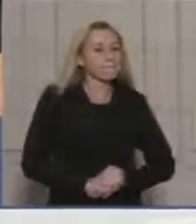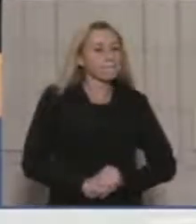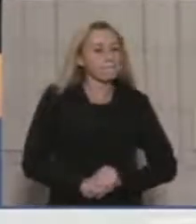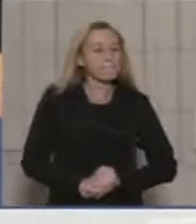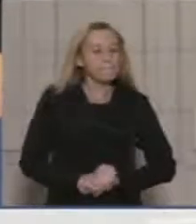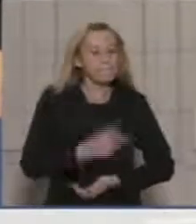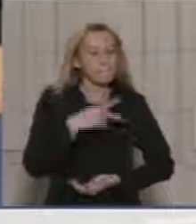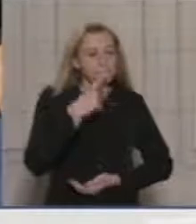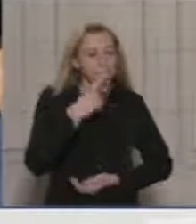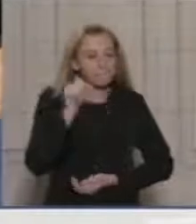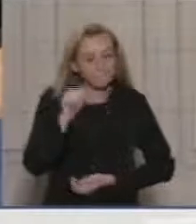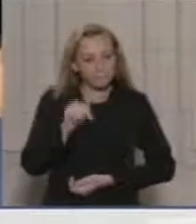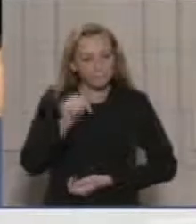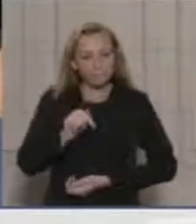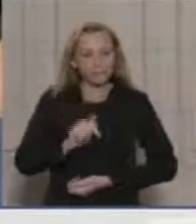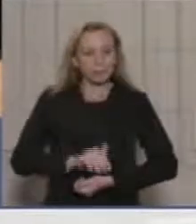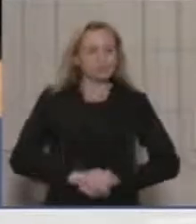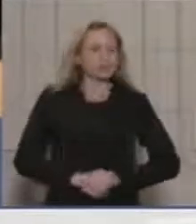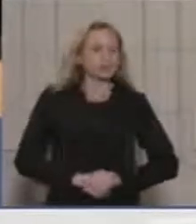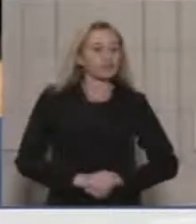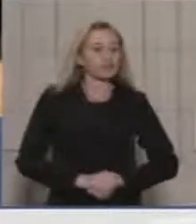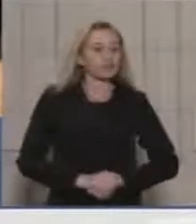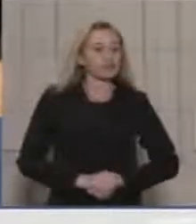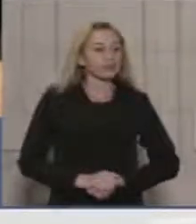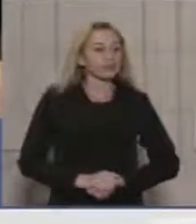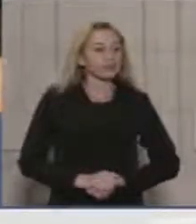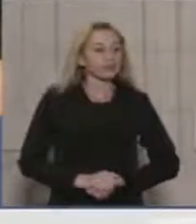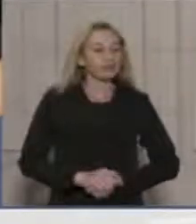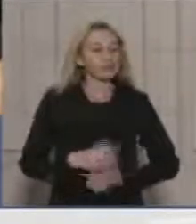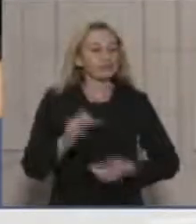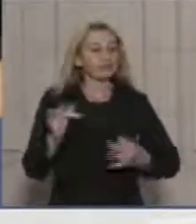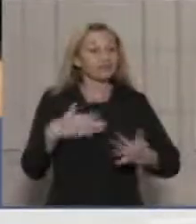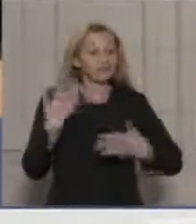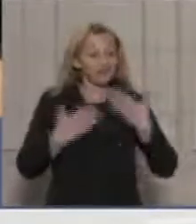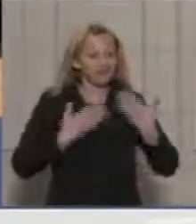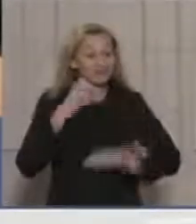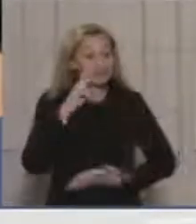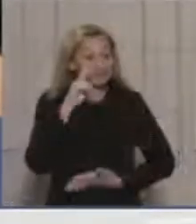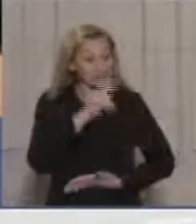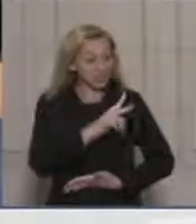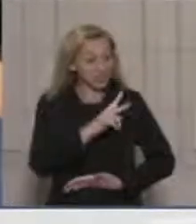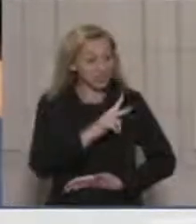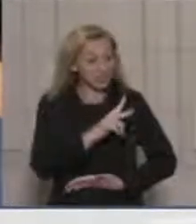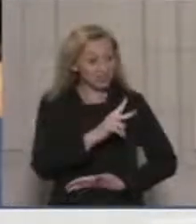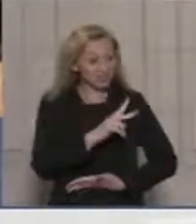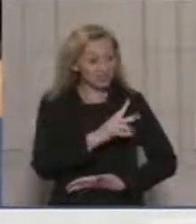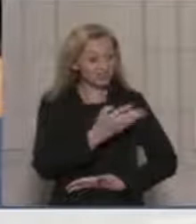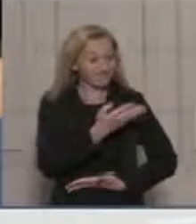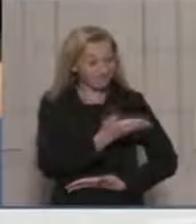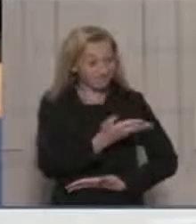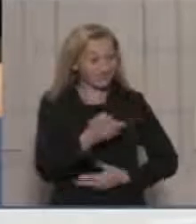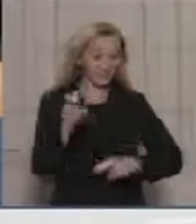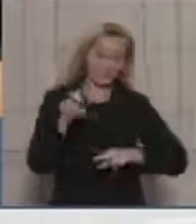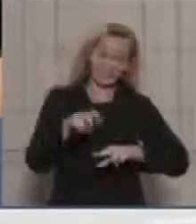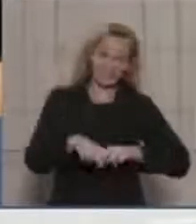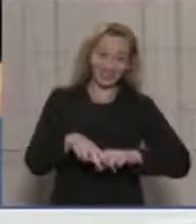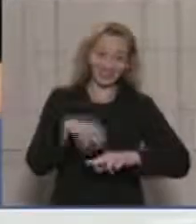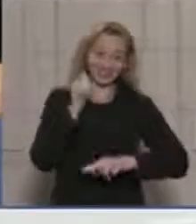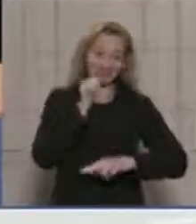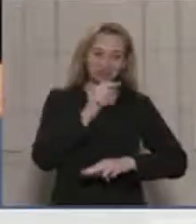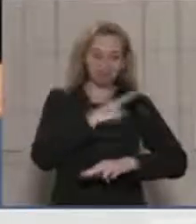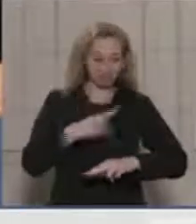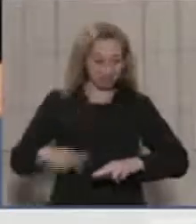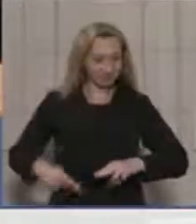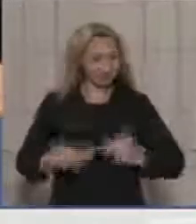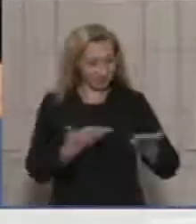reafirmar aqui o prazer de ver Vossa Excelência sentada na presidência.